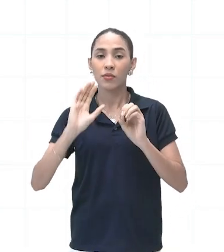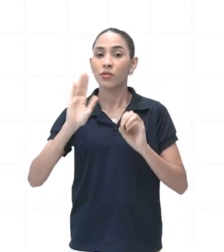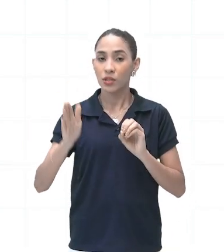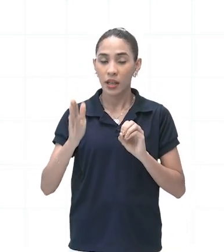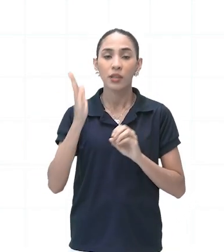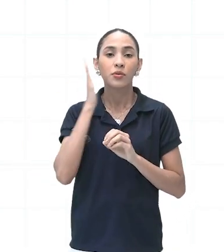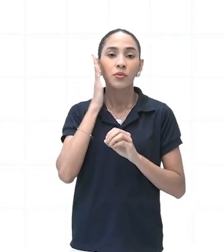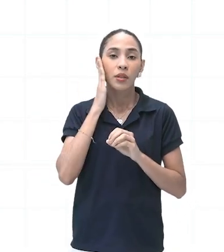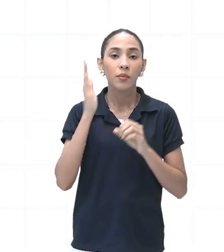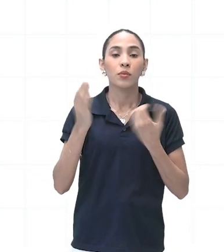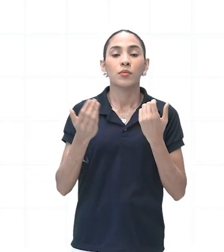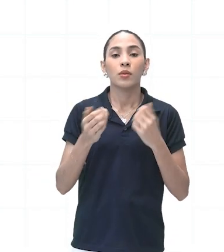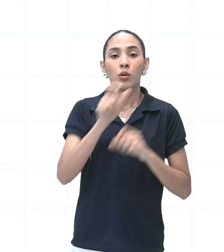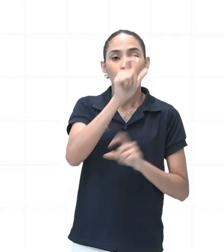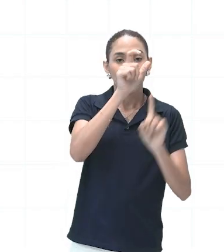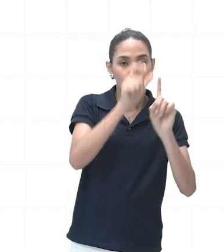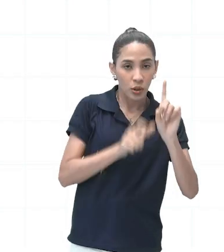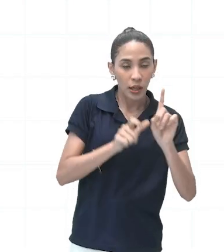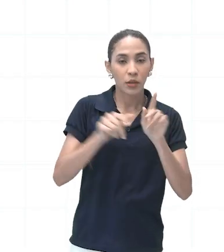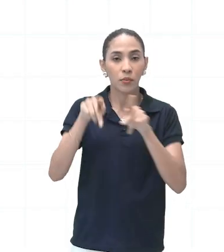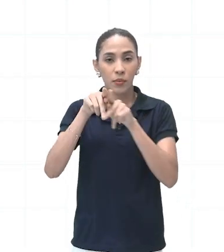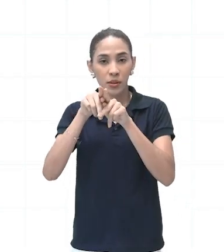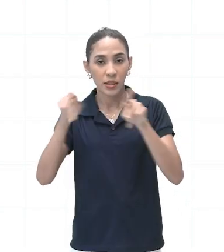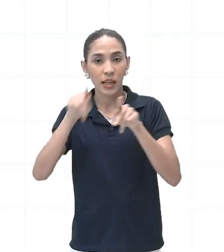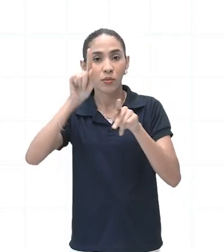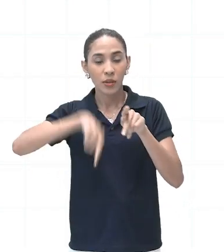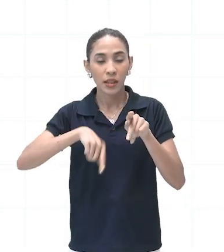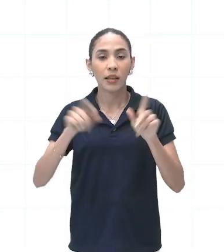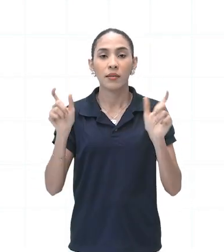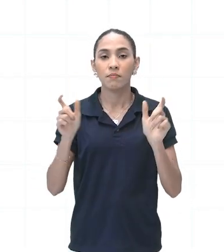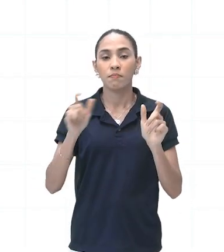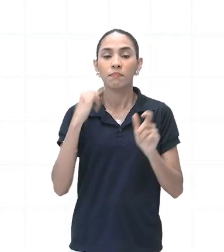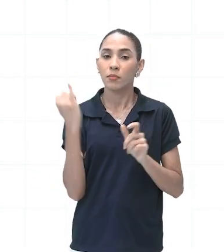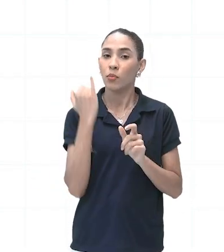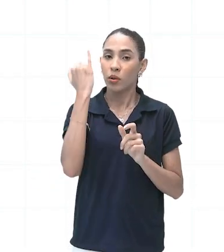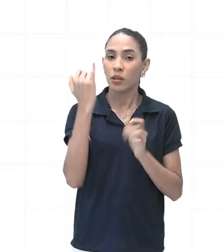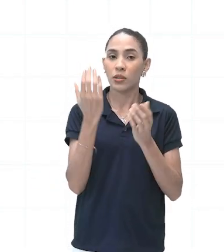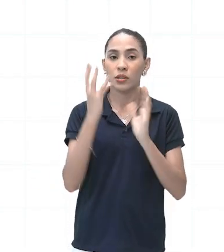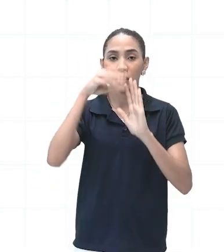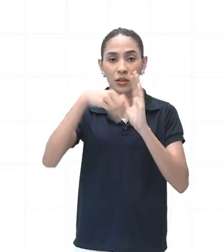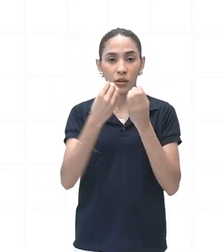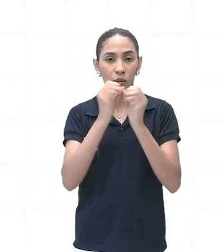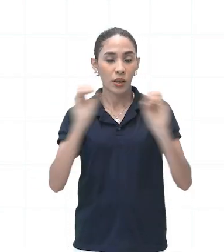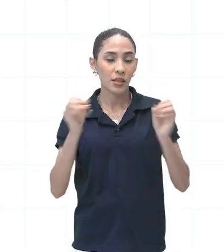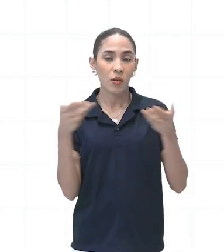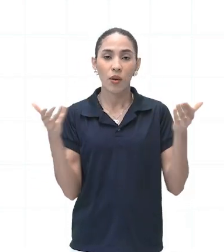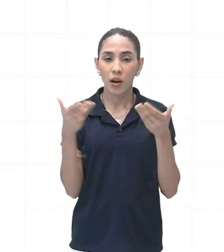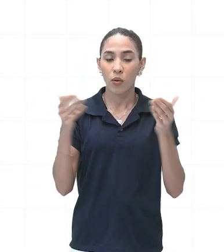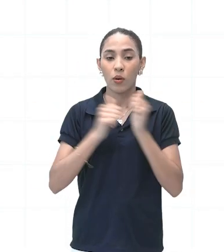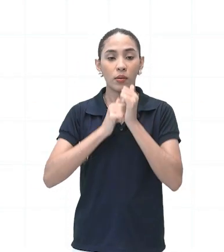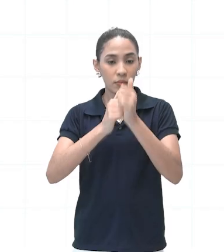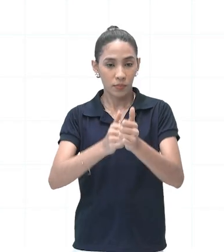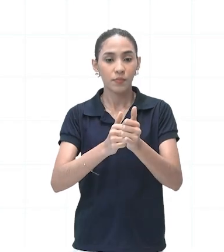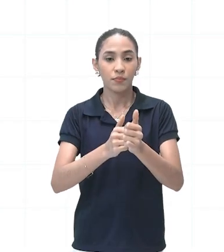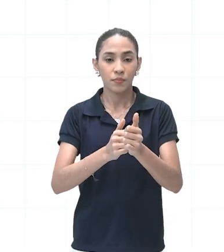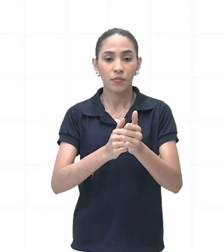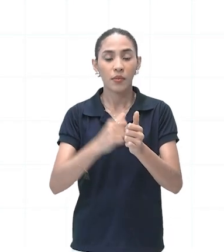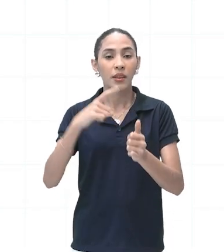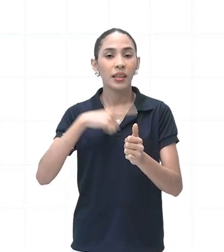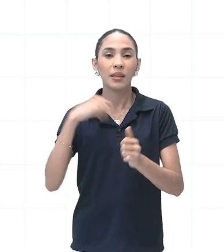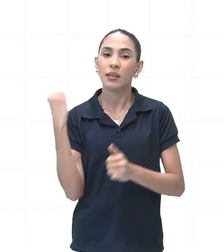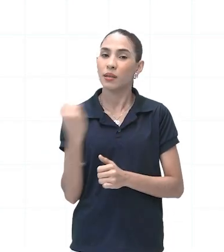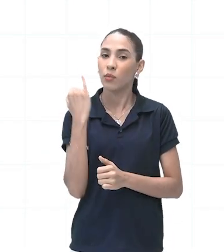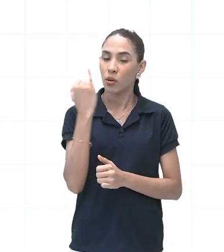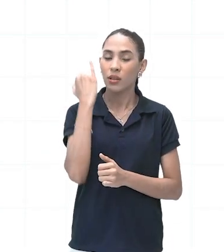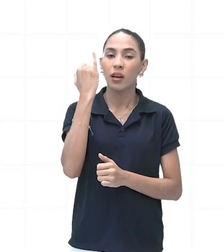sobre sujeitos, predicados que são considerados os termos essenciais, agora a gente está indo para esses que têm uma